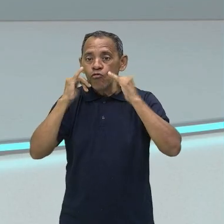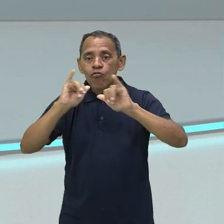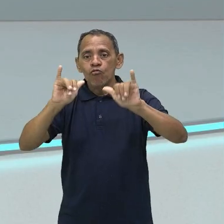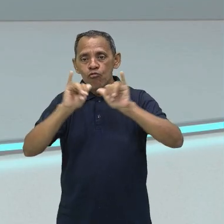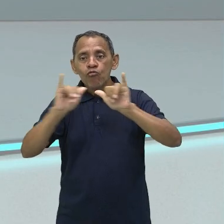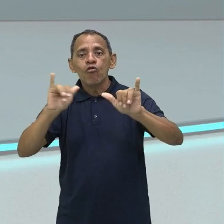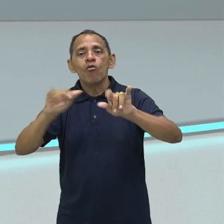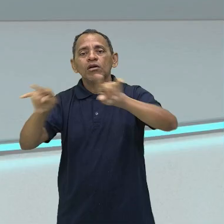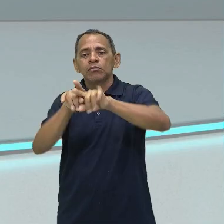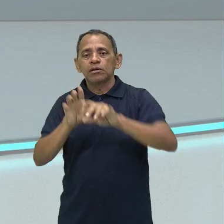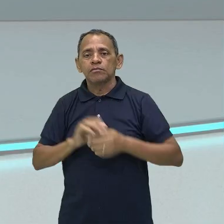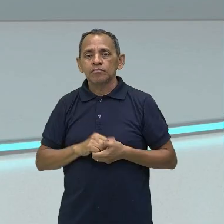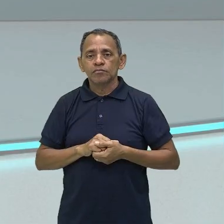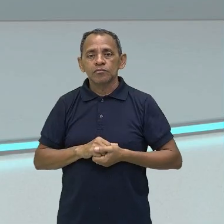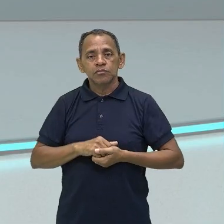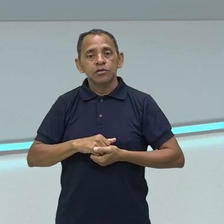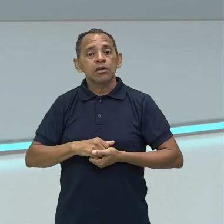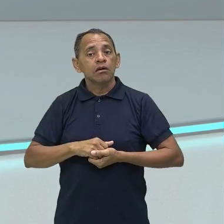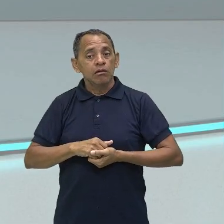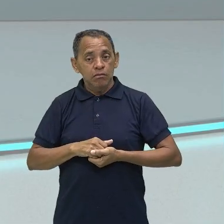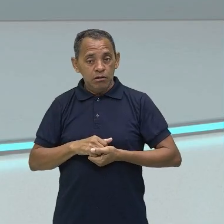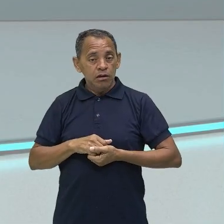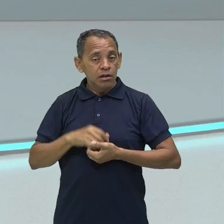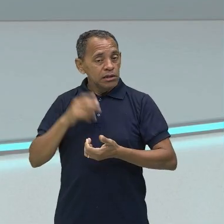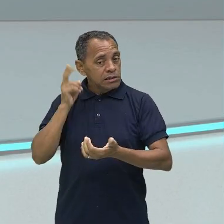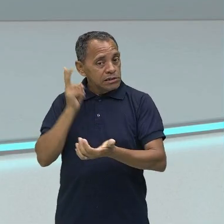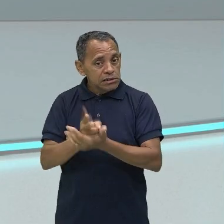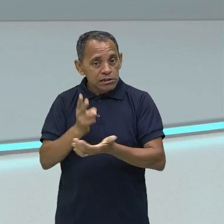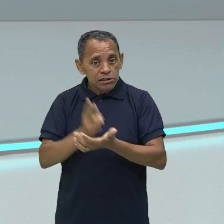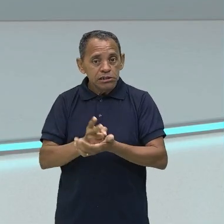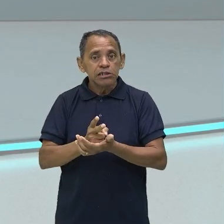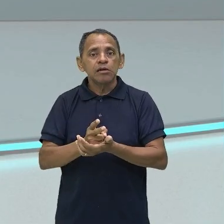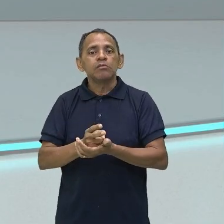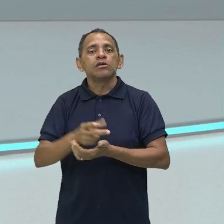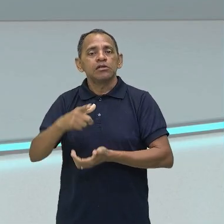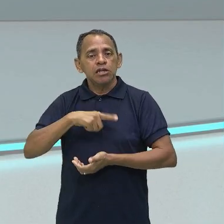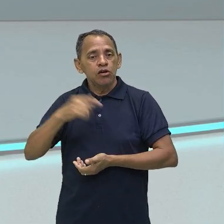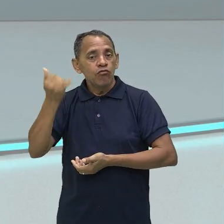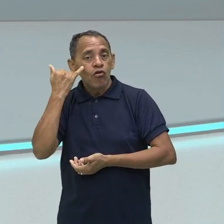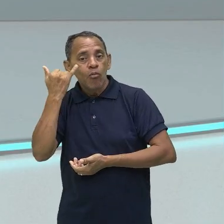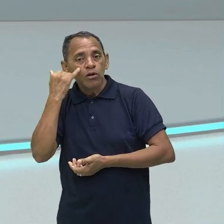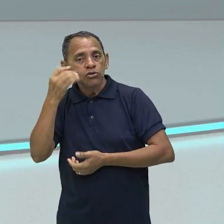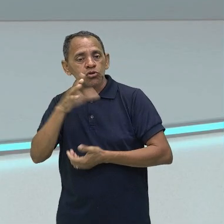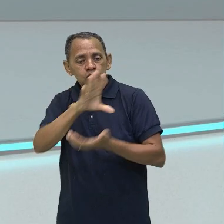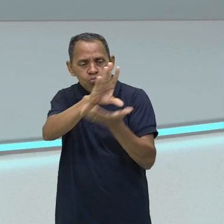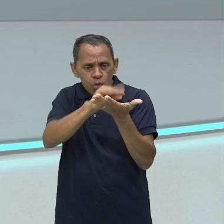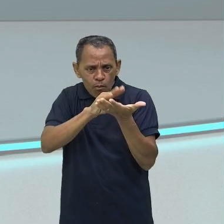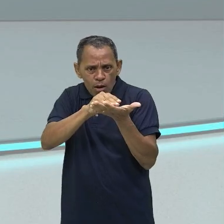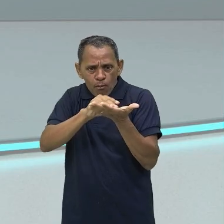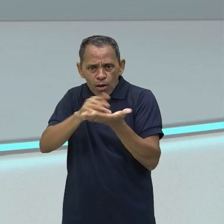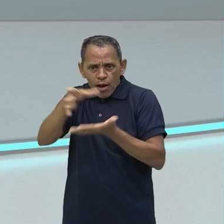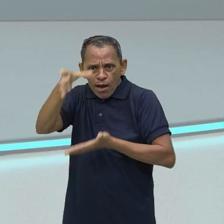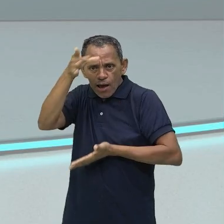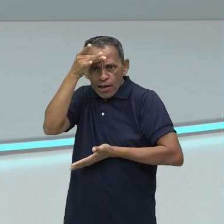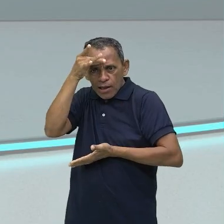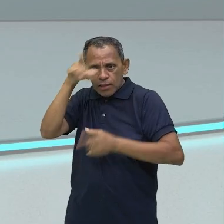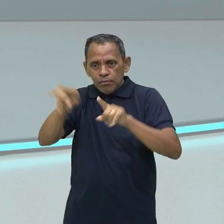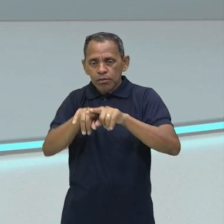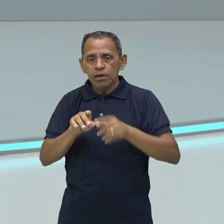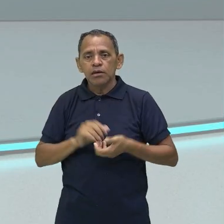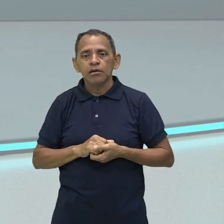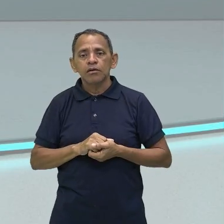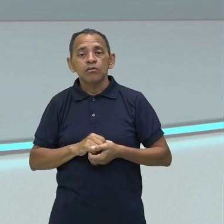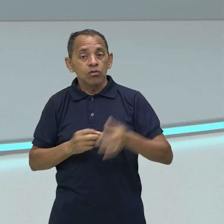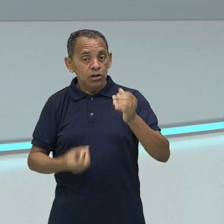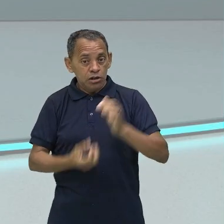todo momento tendo informações, me alimentando. E quando eu faço isso, eu vou